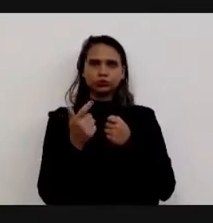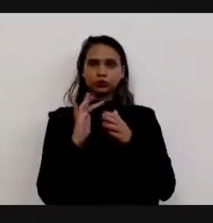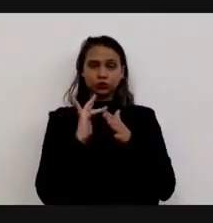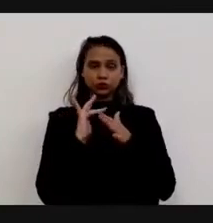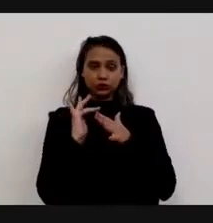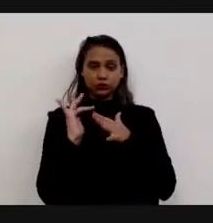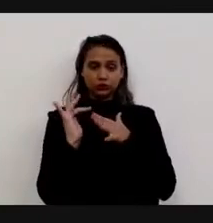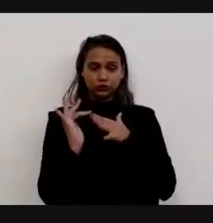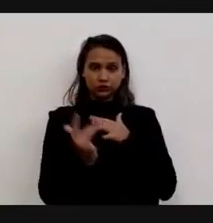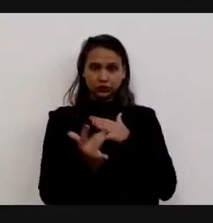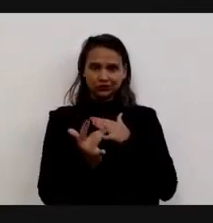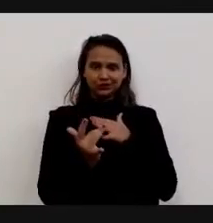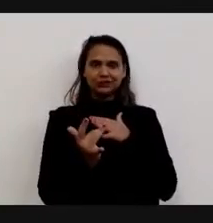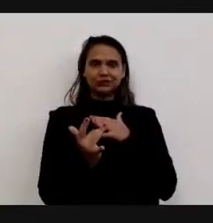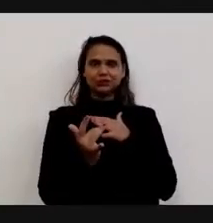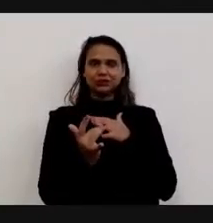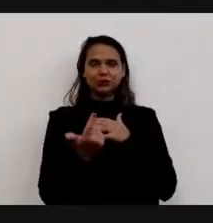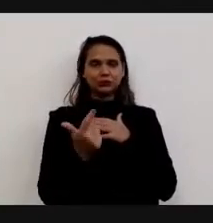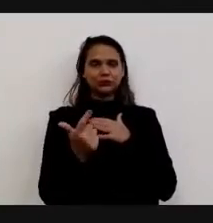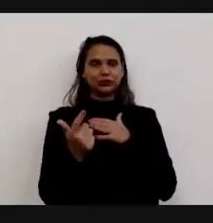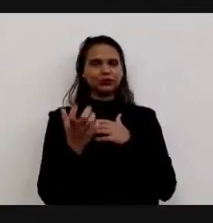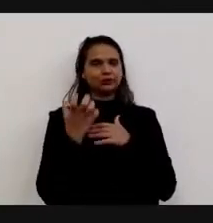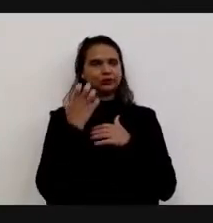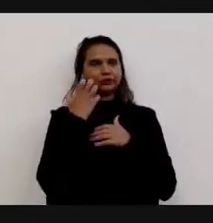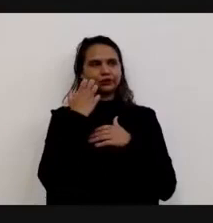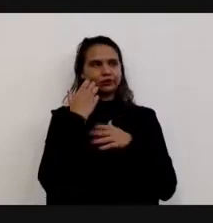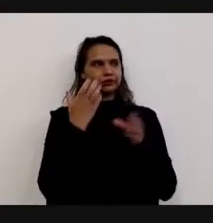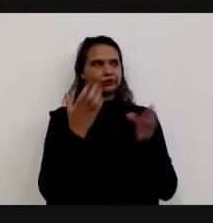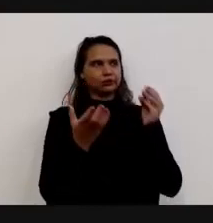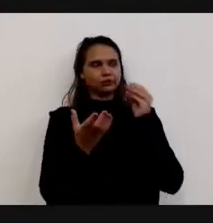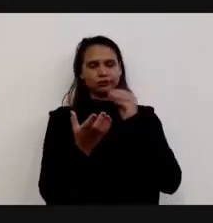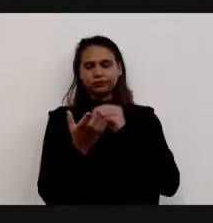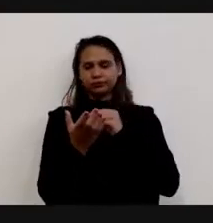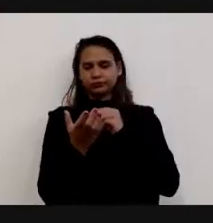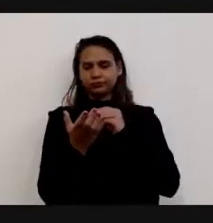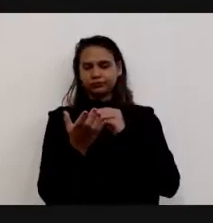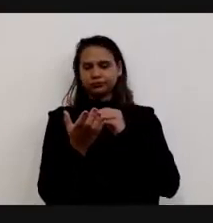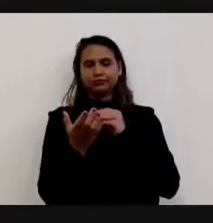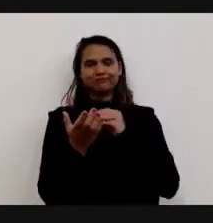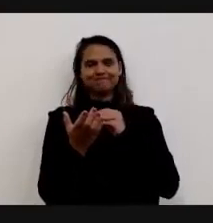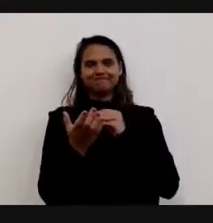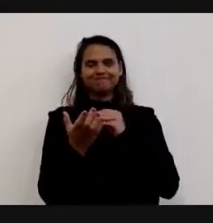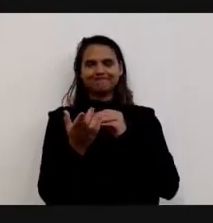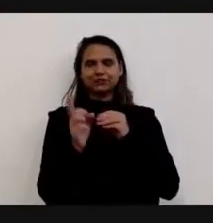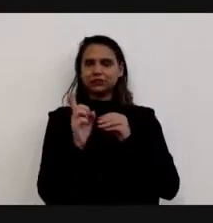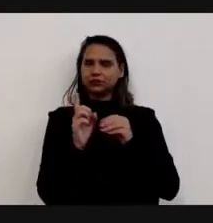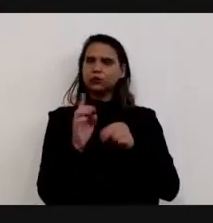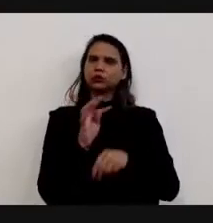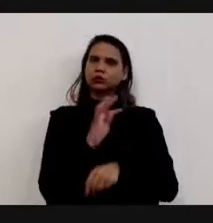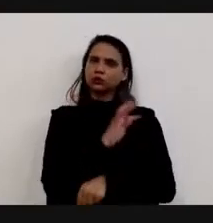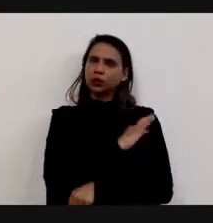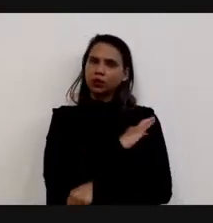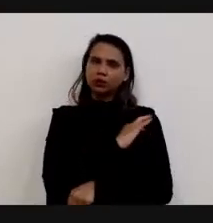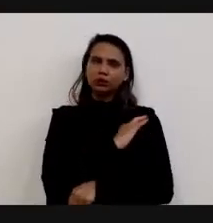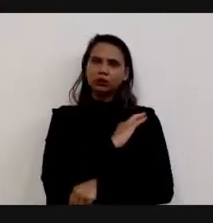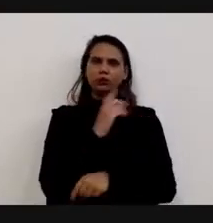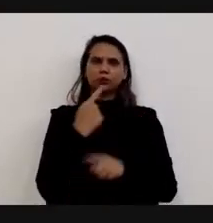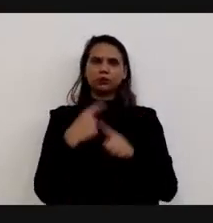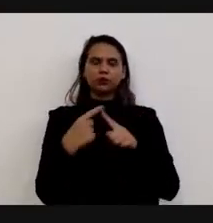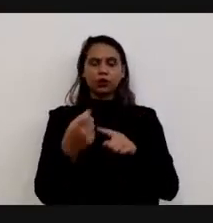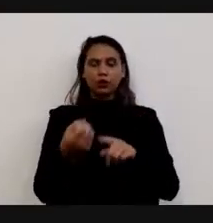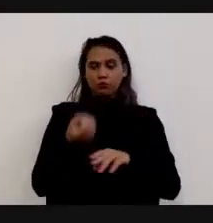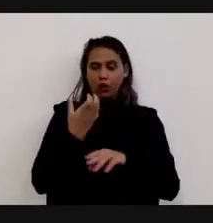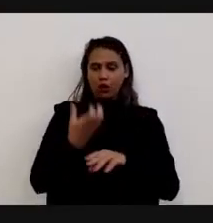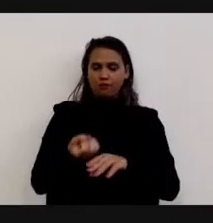redes sociais pelo browser. Aí vão dizer para mim, você é um dinossauro. Não, eu simplesmente tenho uma técnica para não estar toda hora